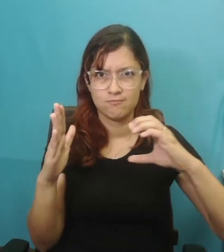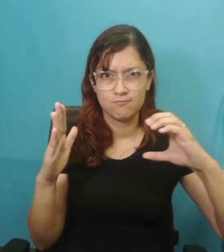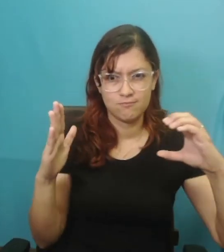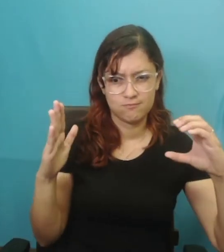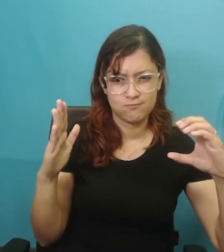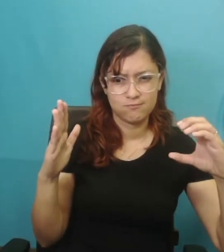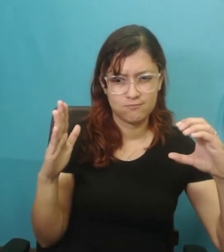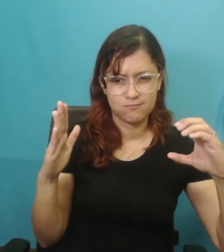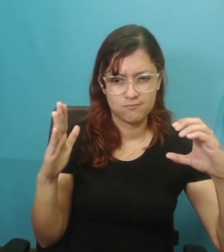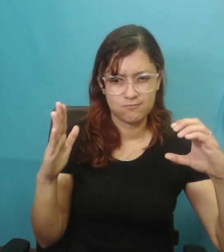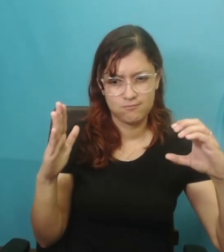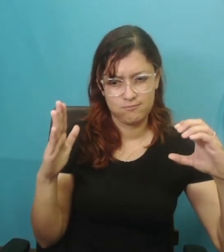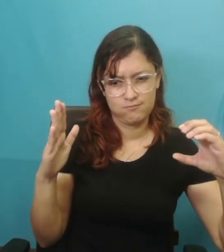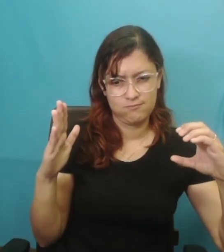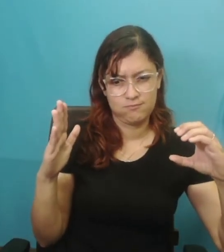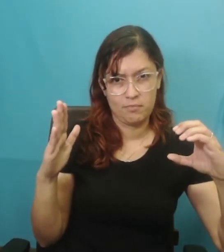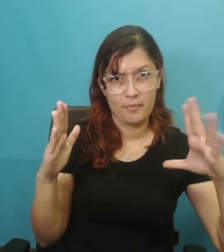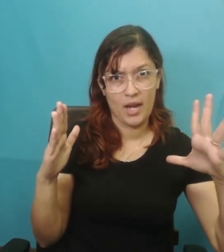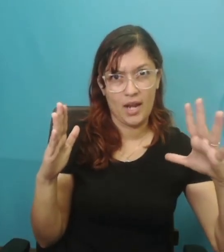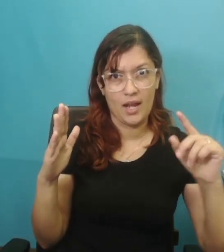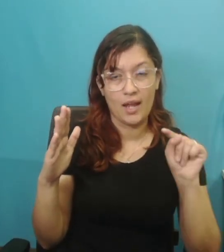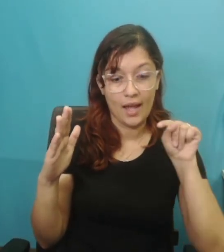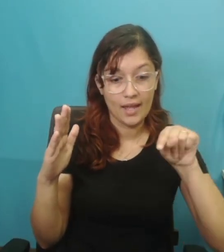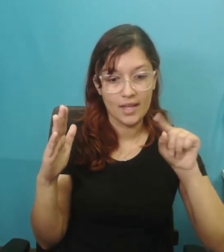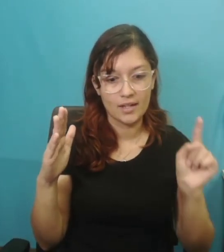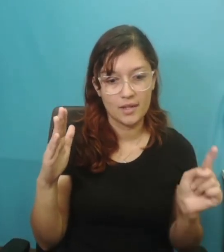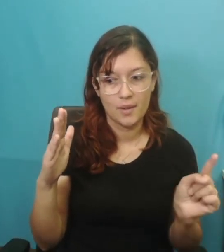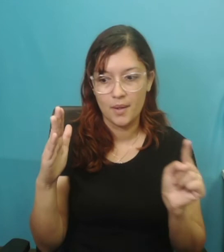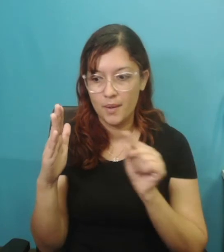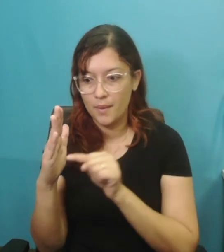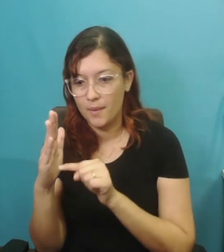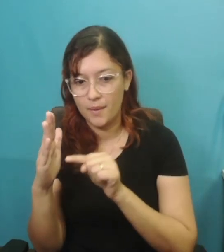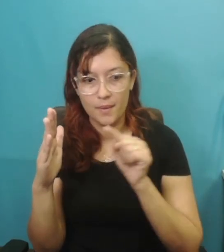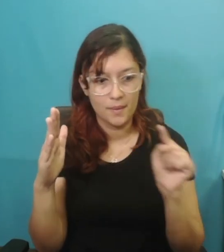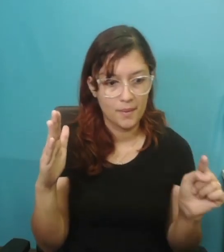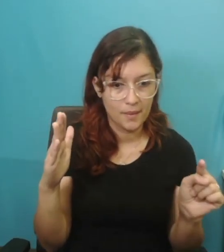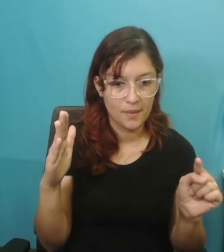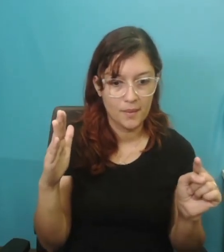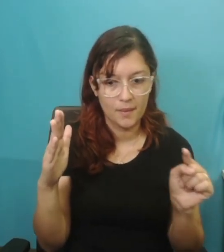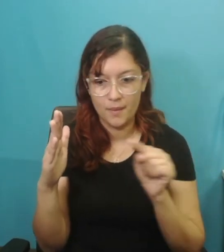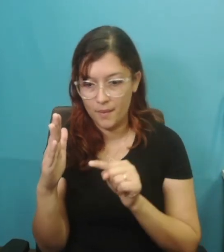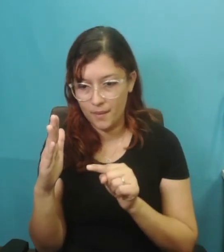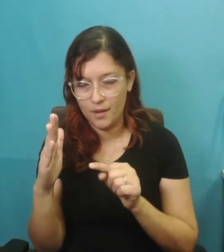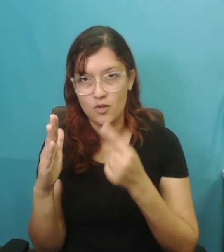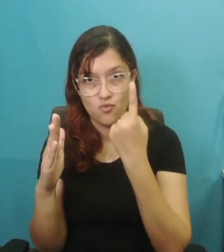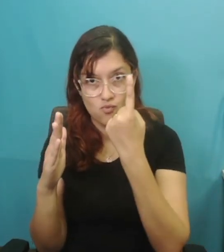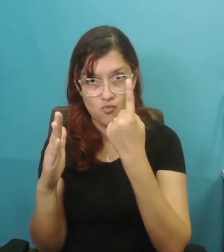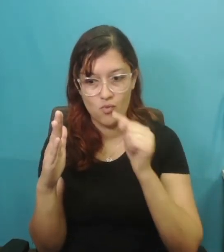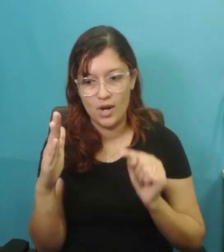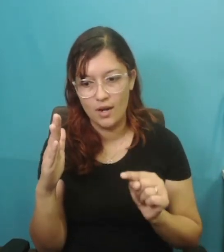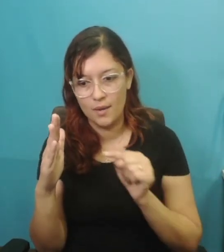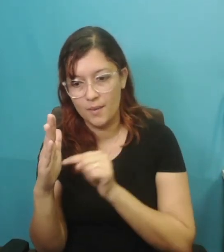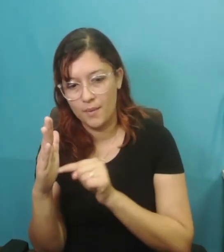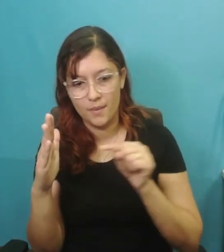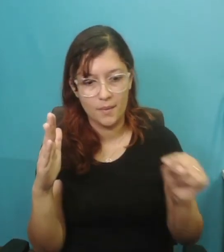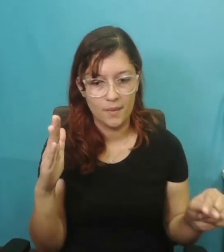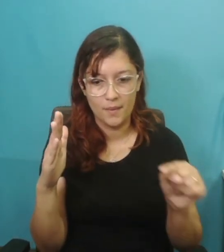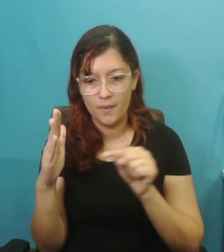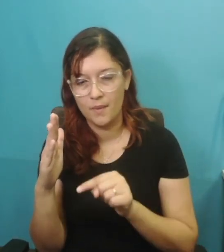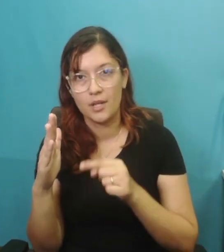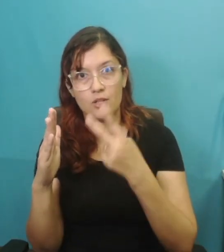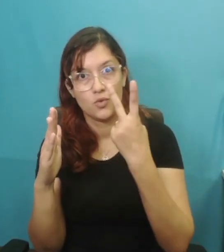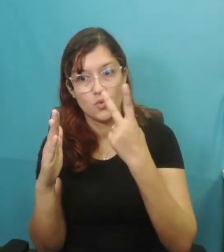3 trajetos completos. Estica, aí ele volta, estica de novo, volta uma